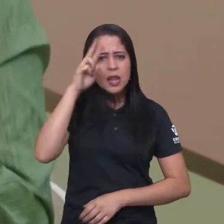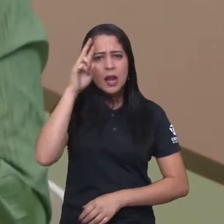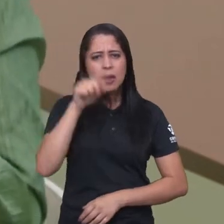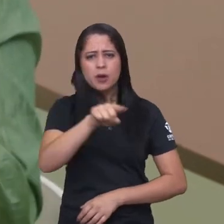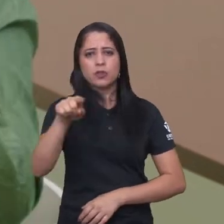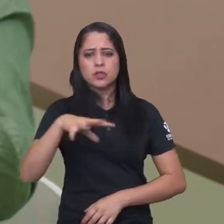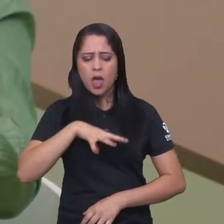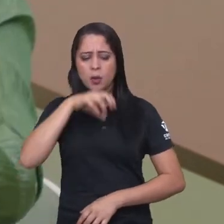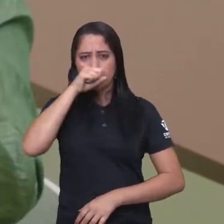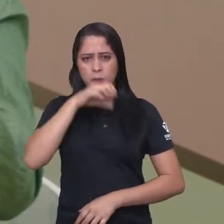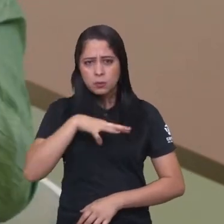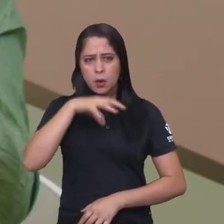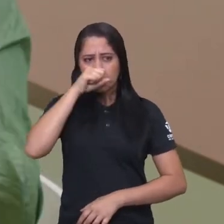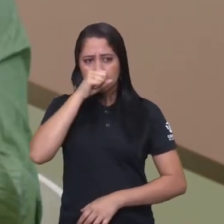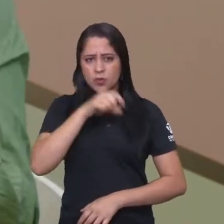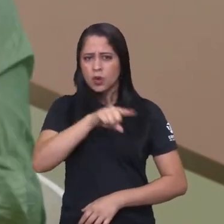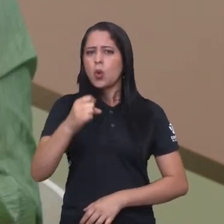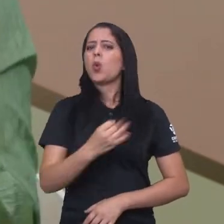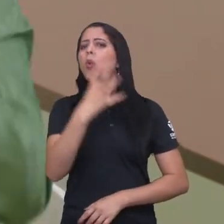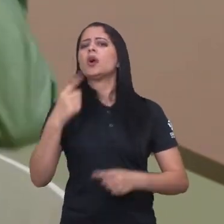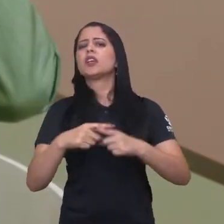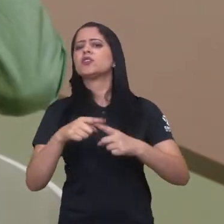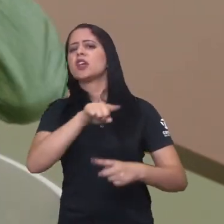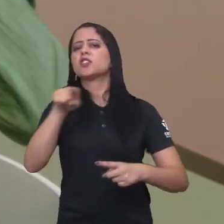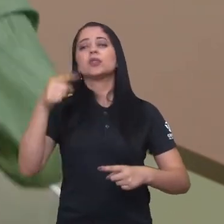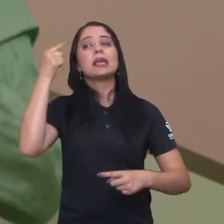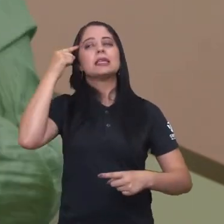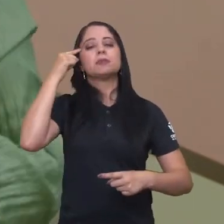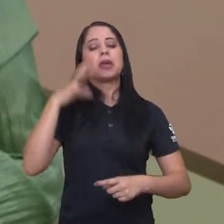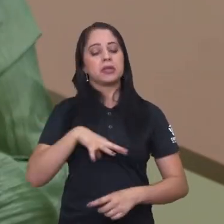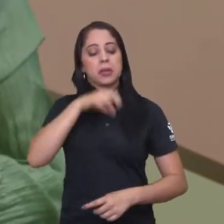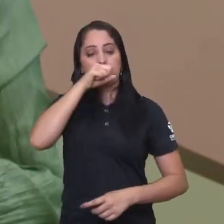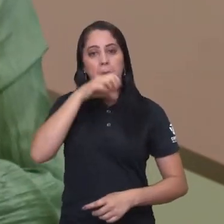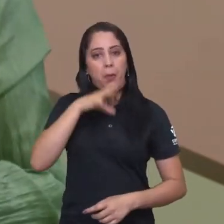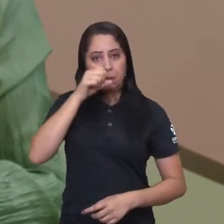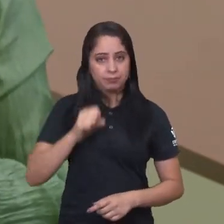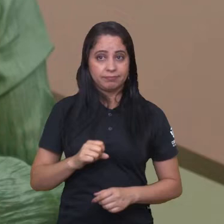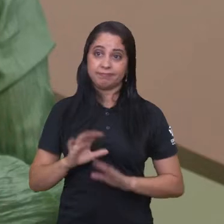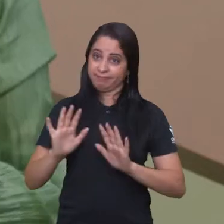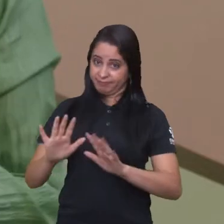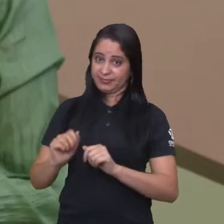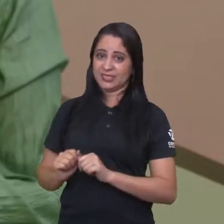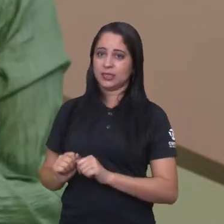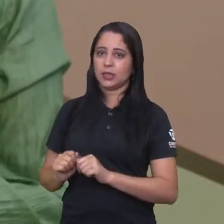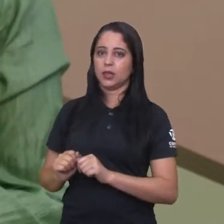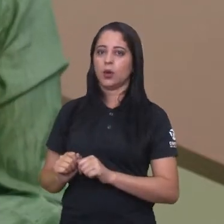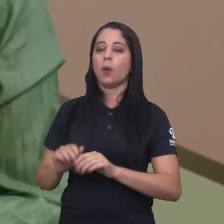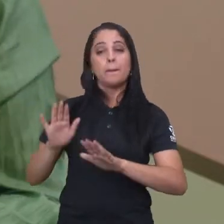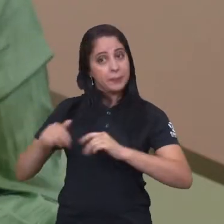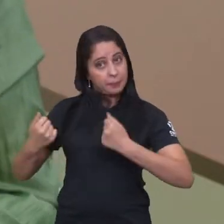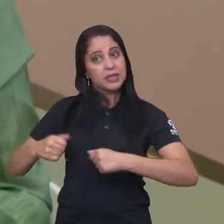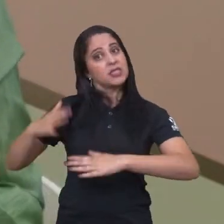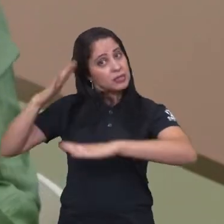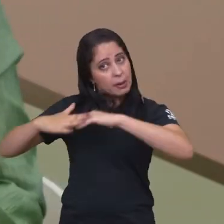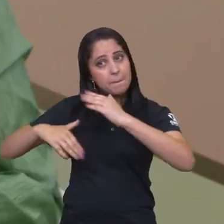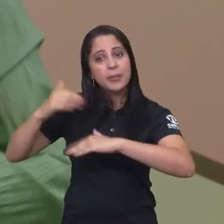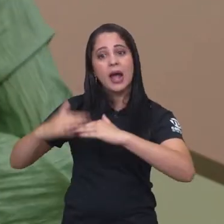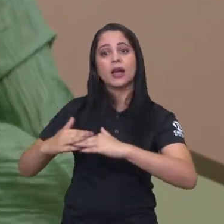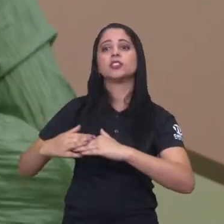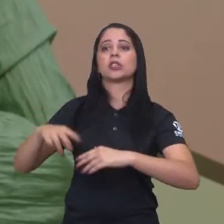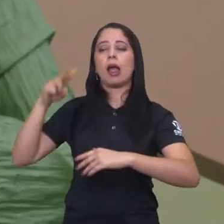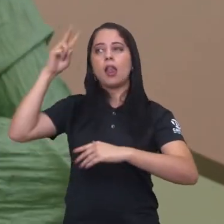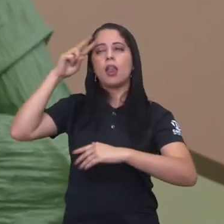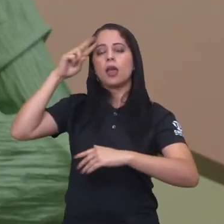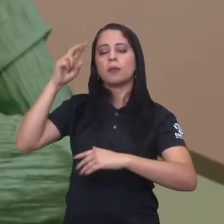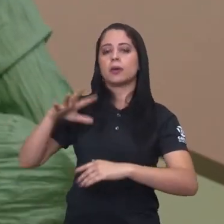vocês respiram? Eu falo que a gente vive tanto num piloto automático que a gente nem lembra que a gente está respirando. Então, colocar isso em prática para a gente poder